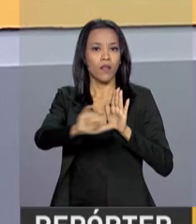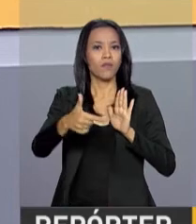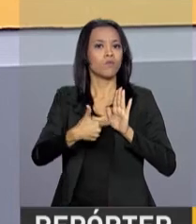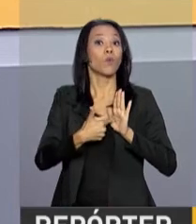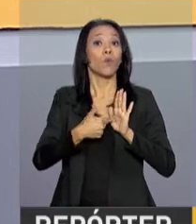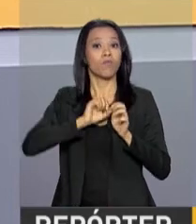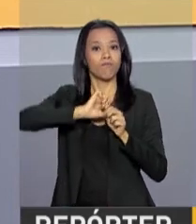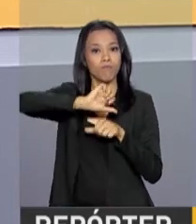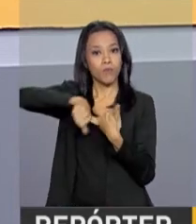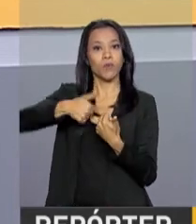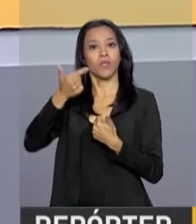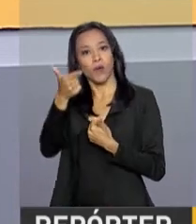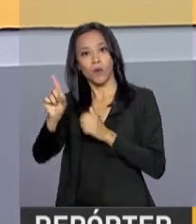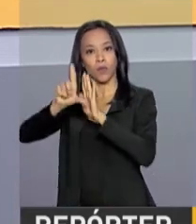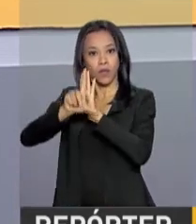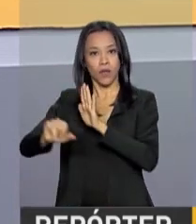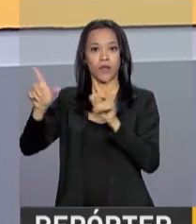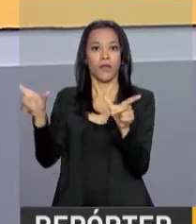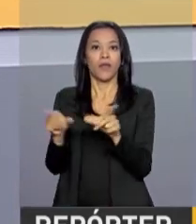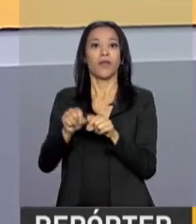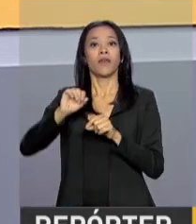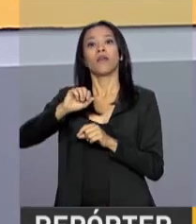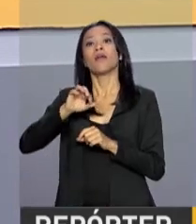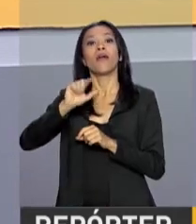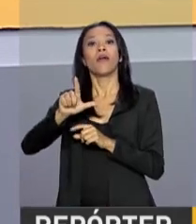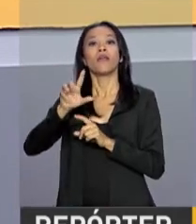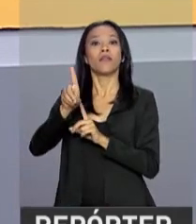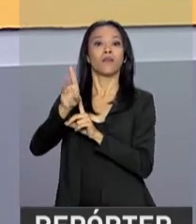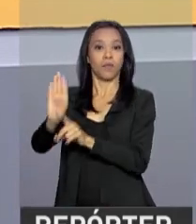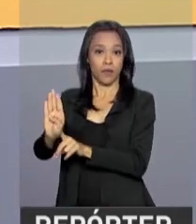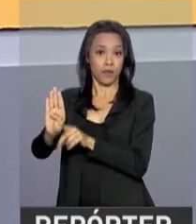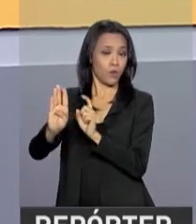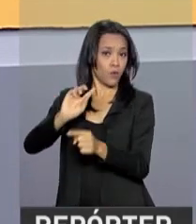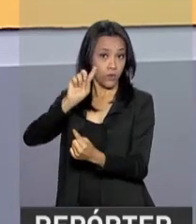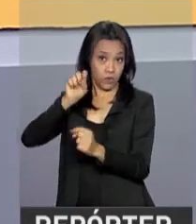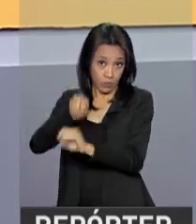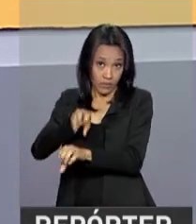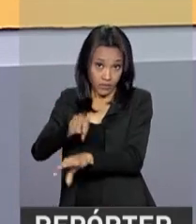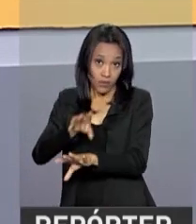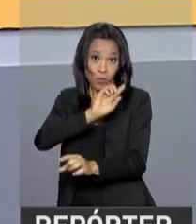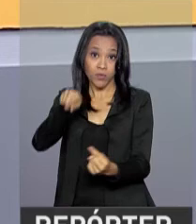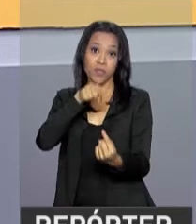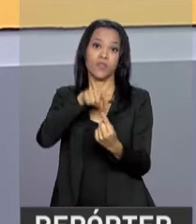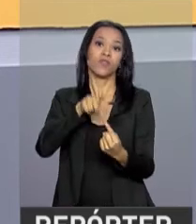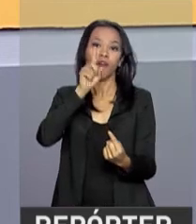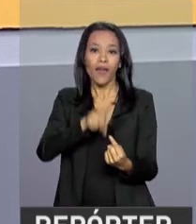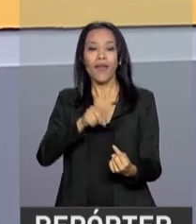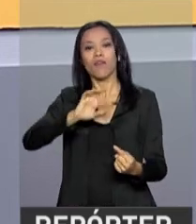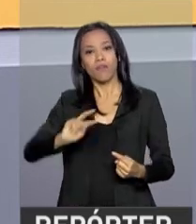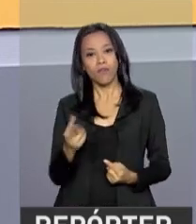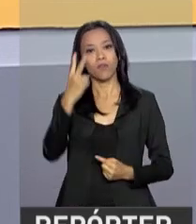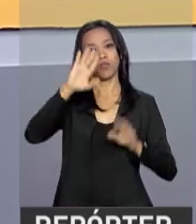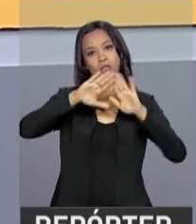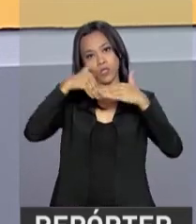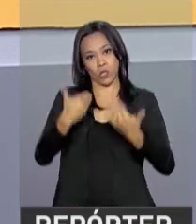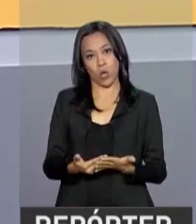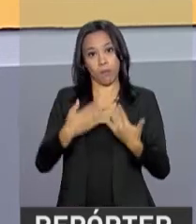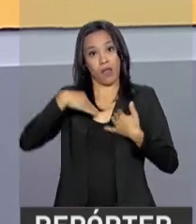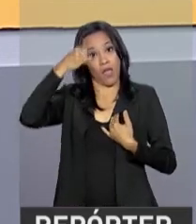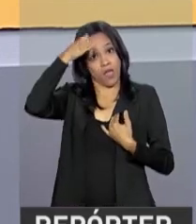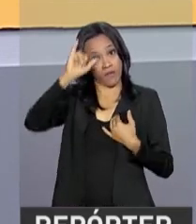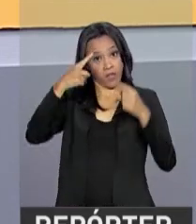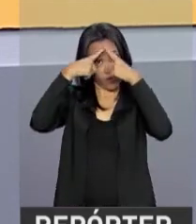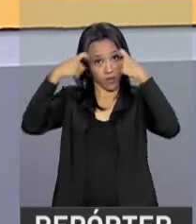legislação altera a Lei de Diretrizes e Bases da Educação. A ideia é valorizar o papel da escola na prevenção da violência e promover